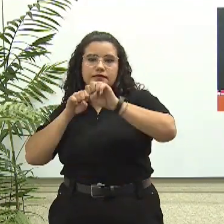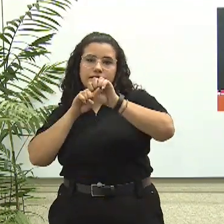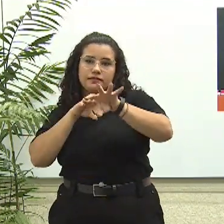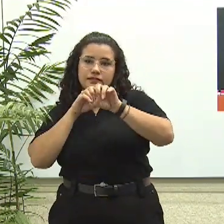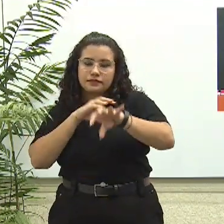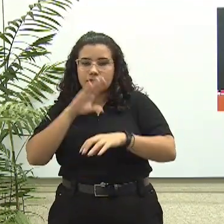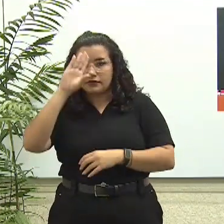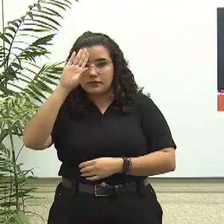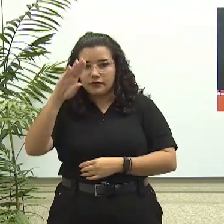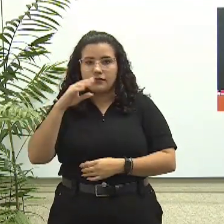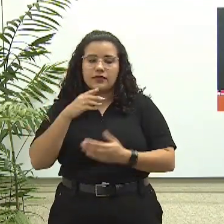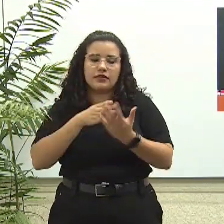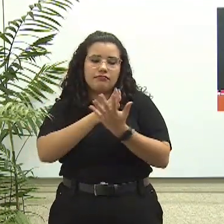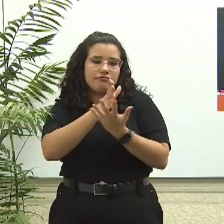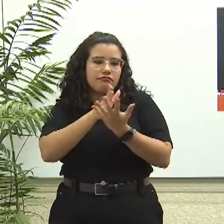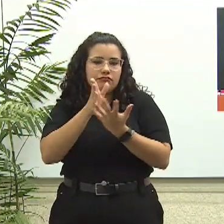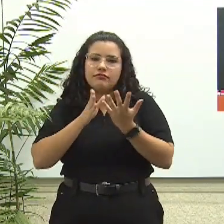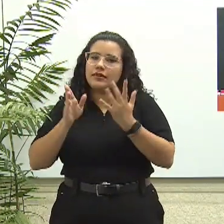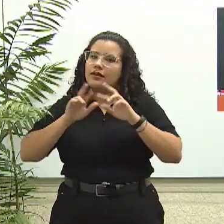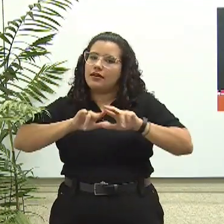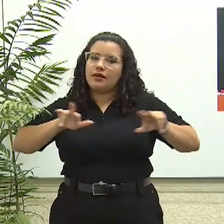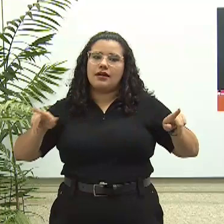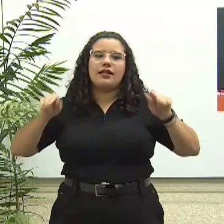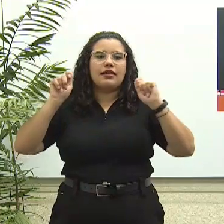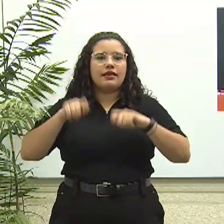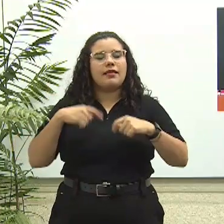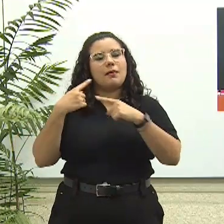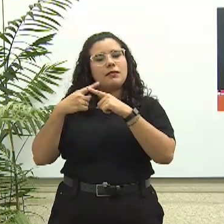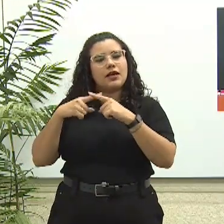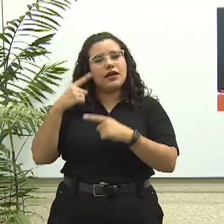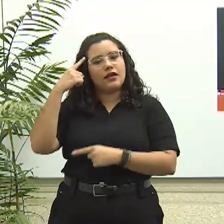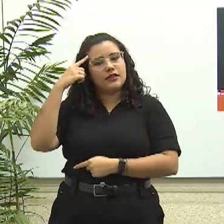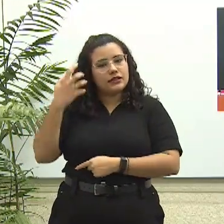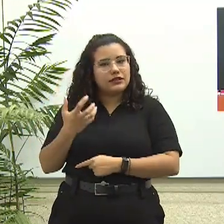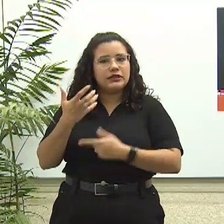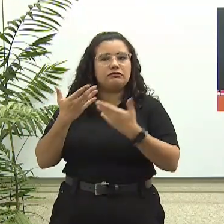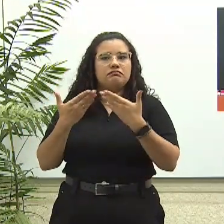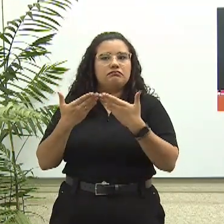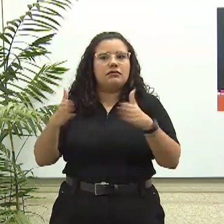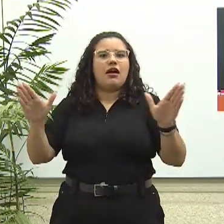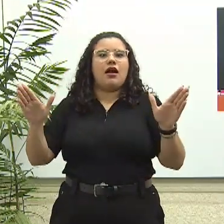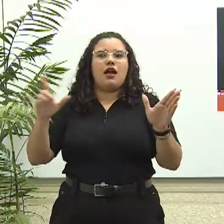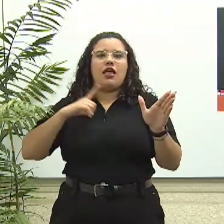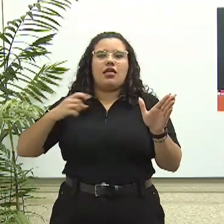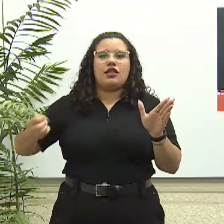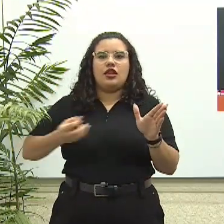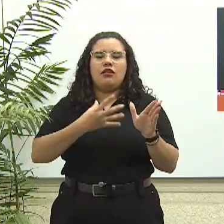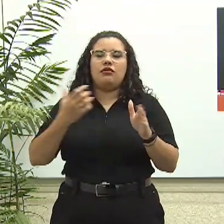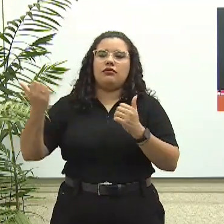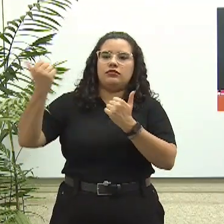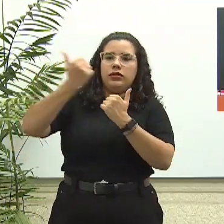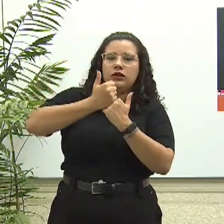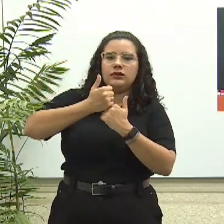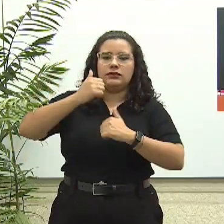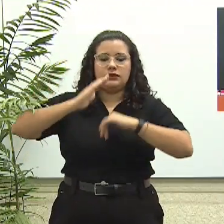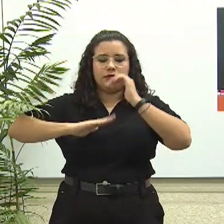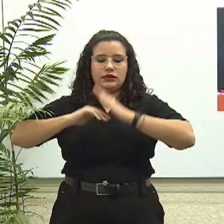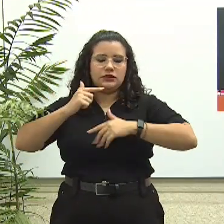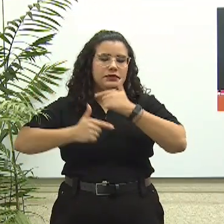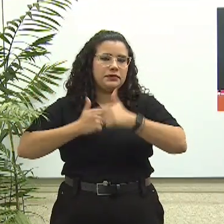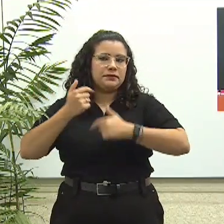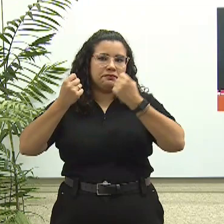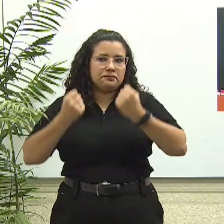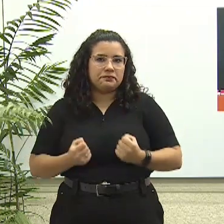com as possibilidades ilimitadas que a inteligência artificial generativa abre do ponto de vista de substituição de força de trabalho né